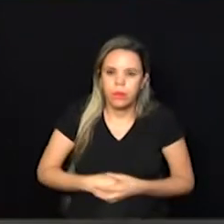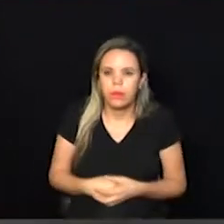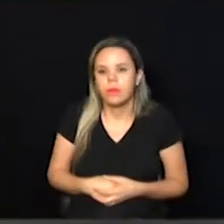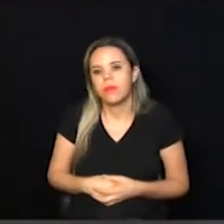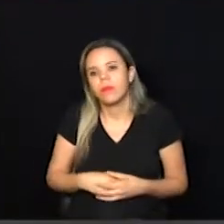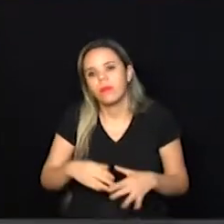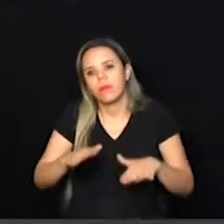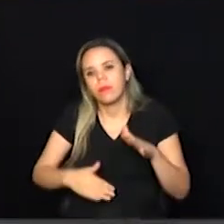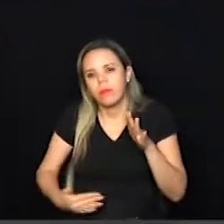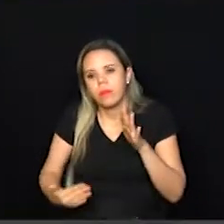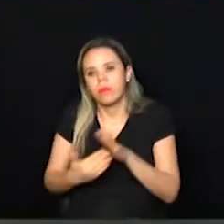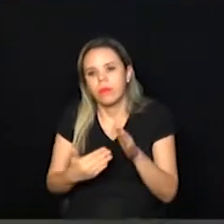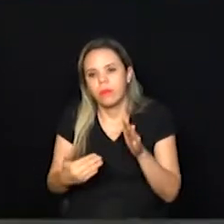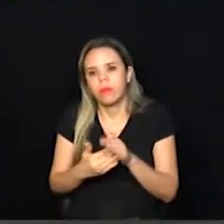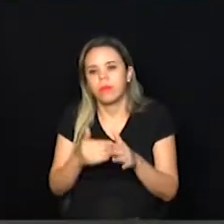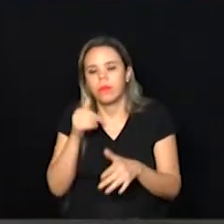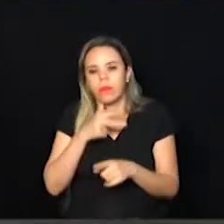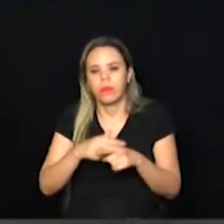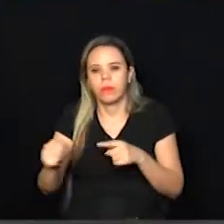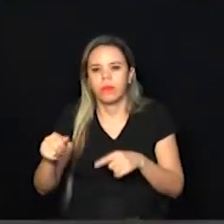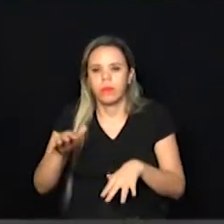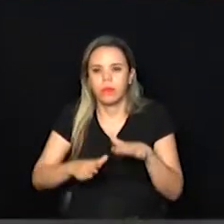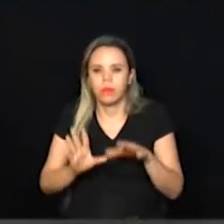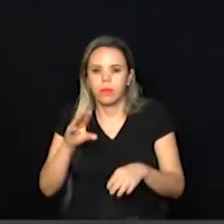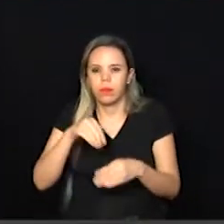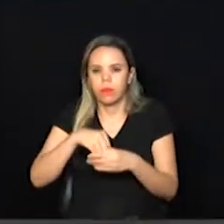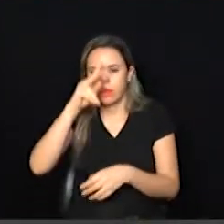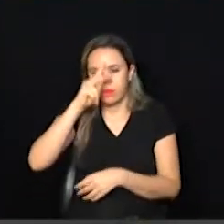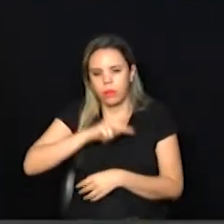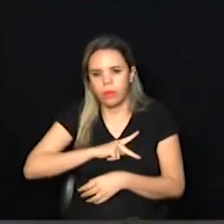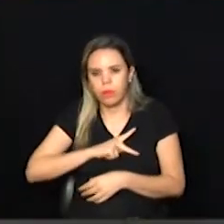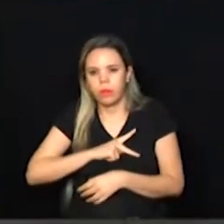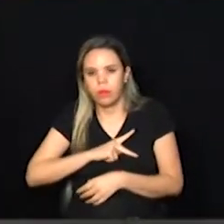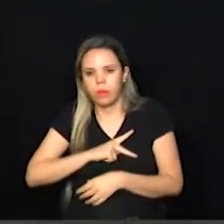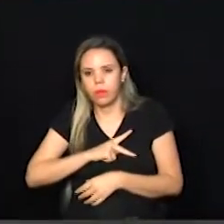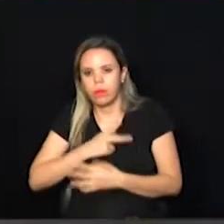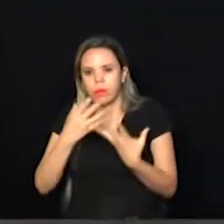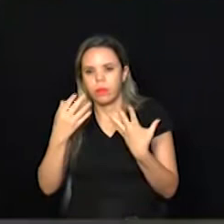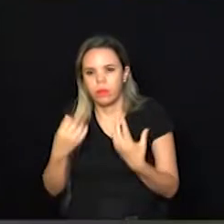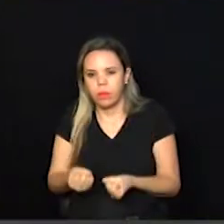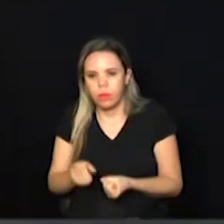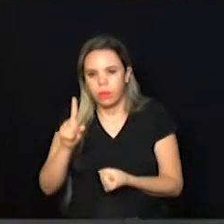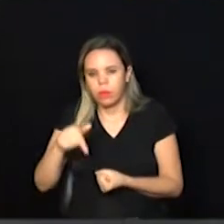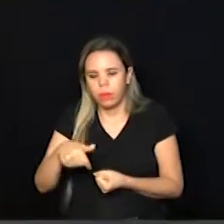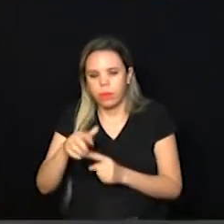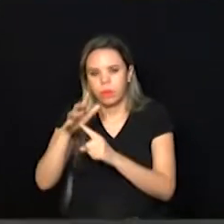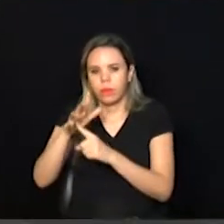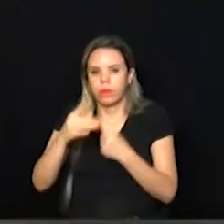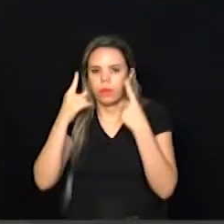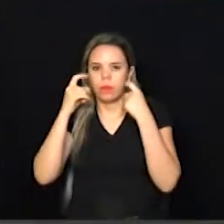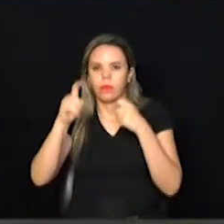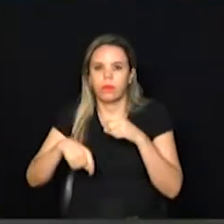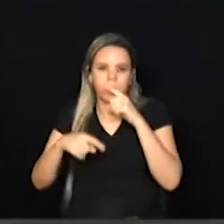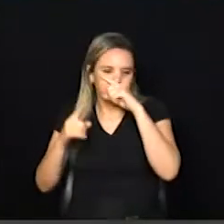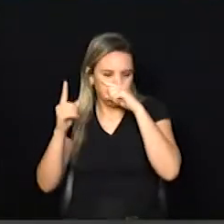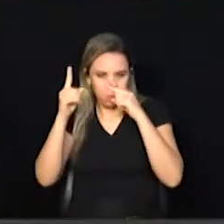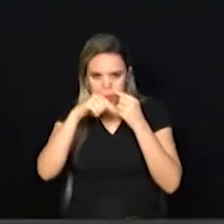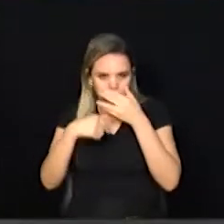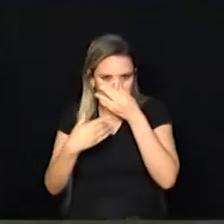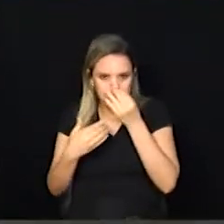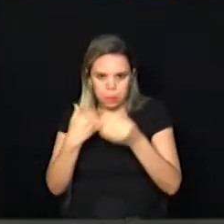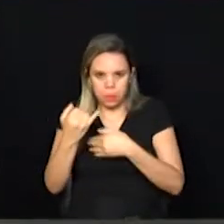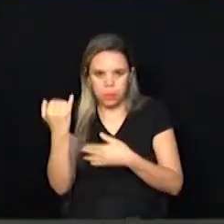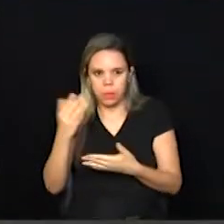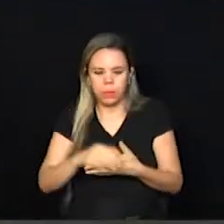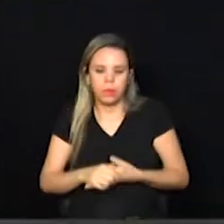muitas barreiras ela venceu. Às vezes dentro dela mesma, porque assumir que você é vítima de violência é um passo muito